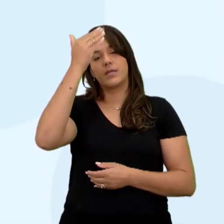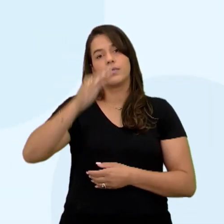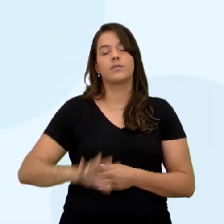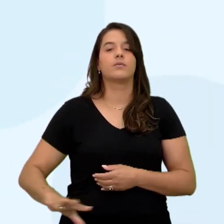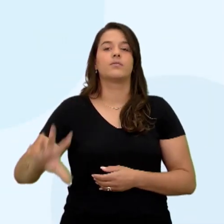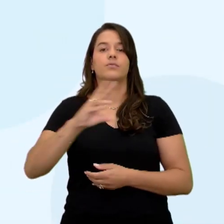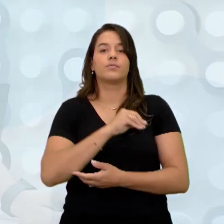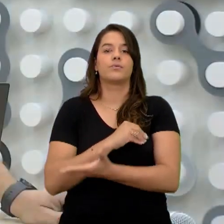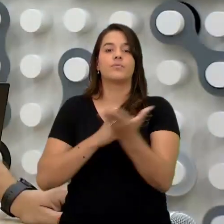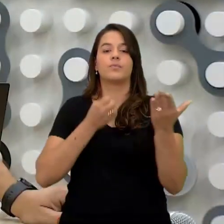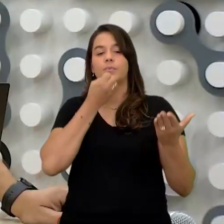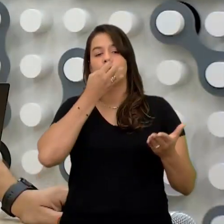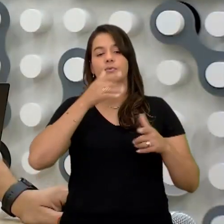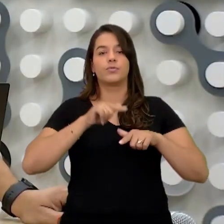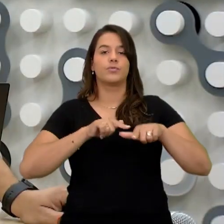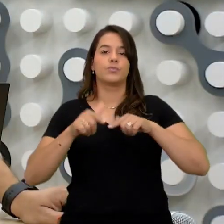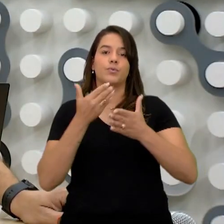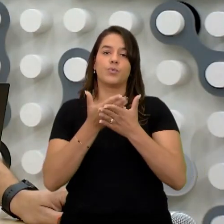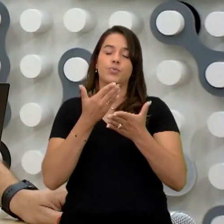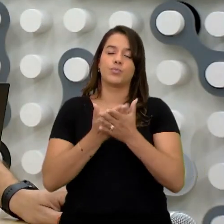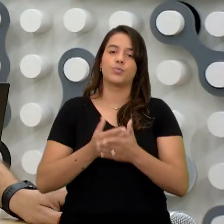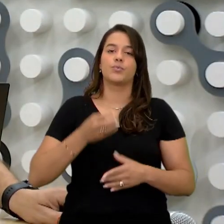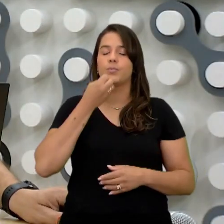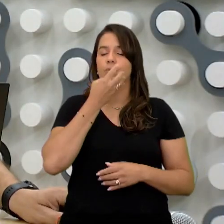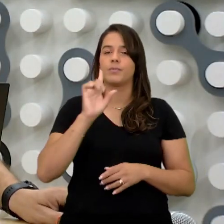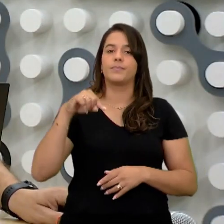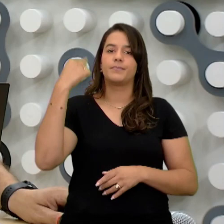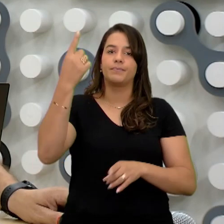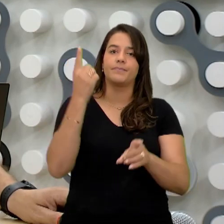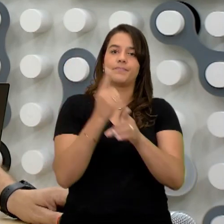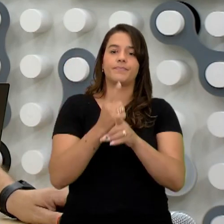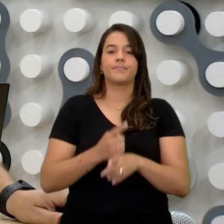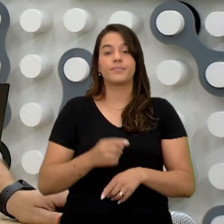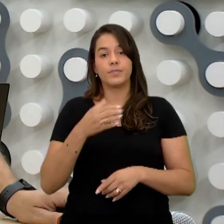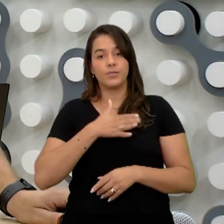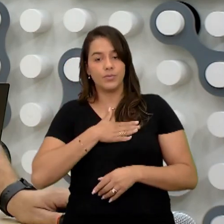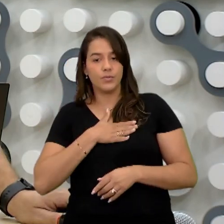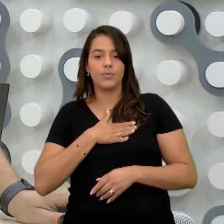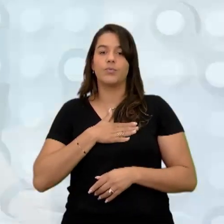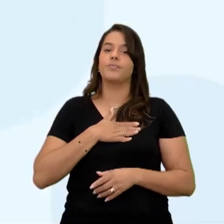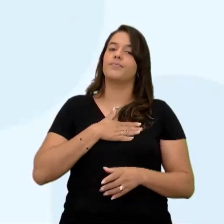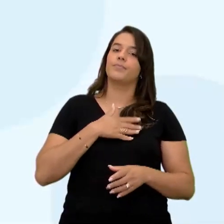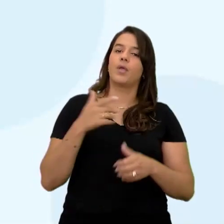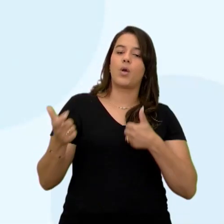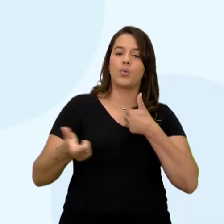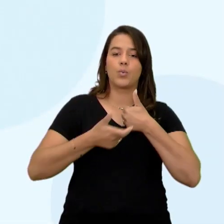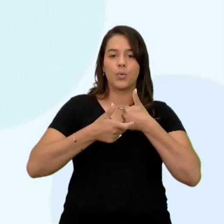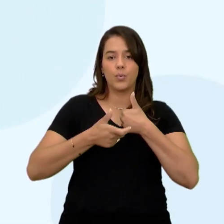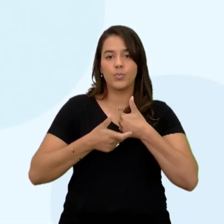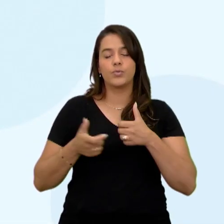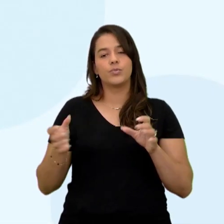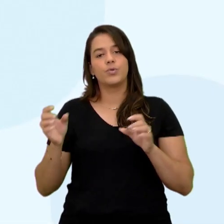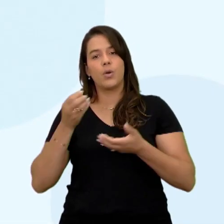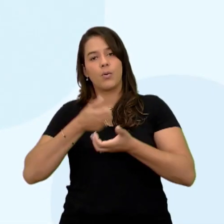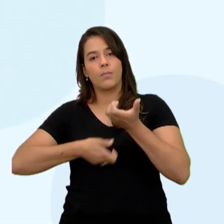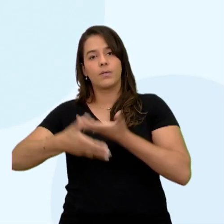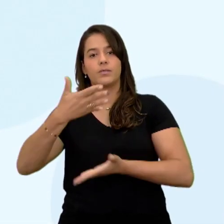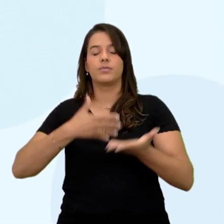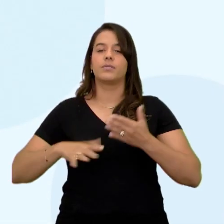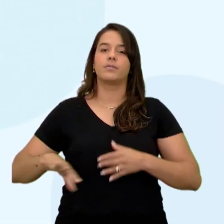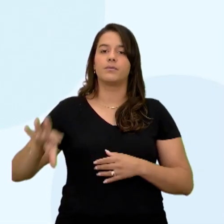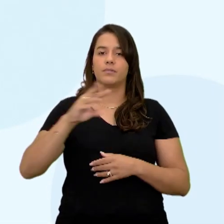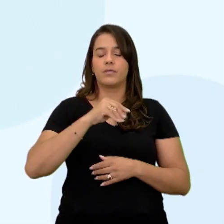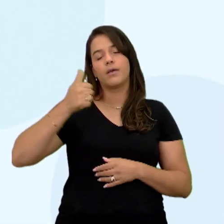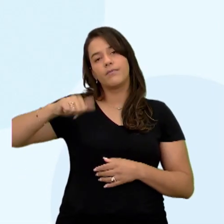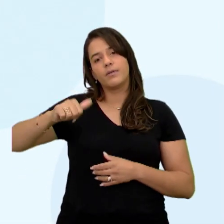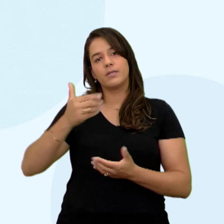vocês. Bons estudos. Até a próxima aula. Um grande abraço. Gostou? Curte, compartilha, diga o que você achou, dá um like no canal e